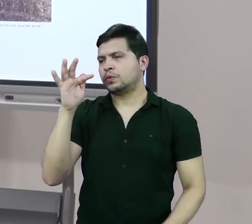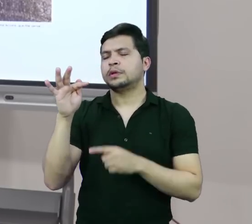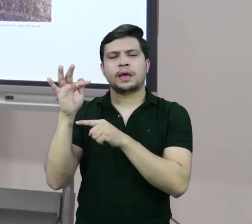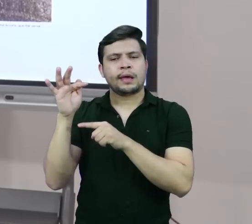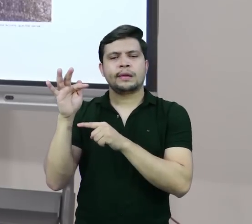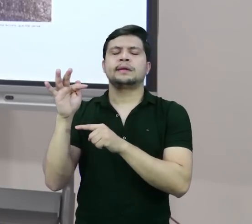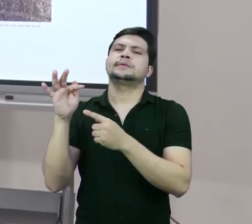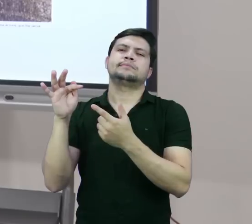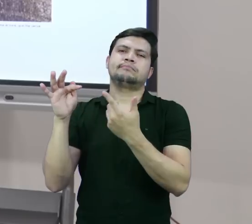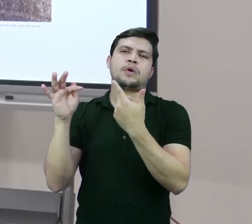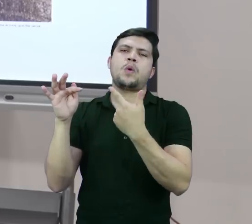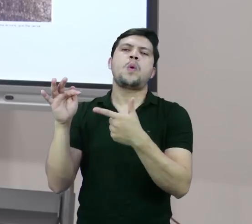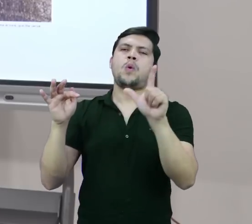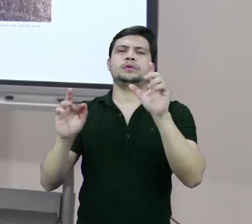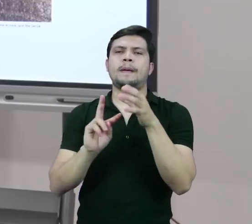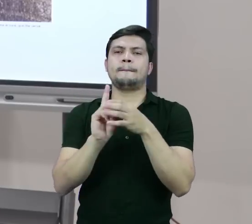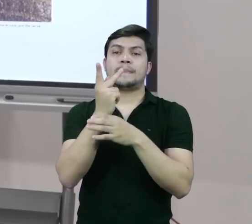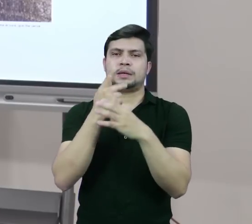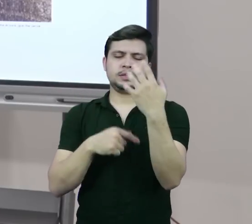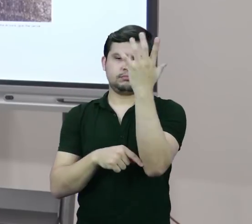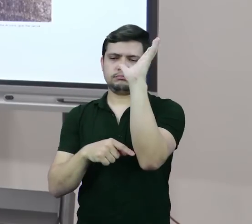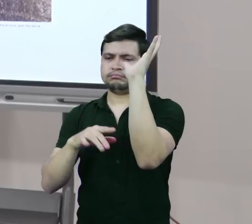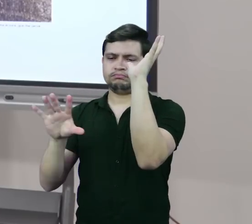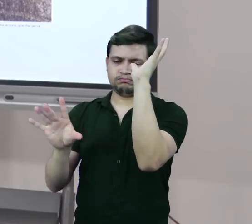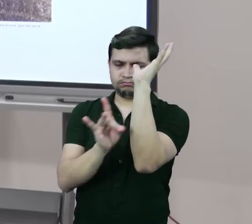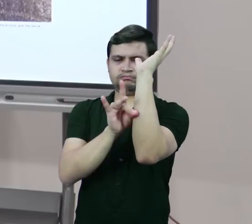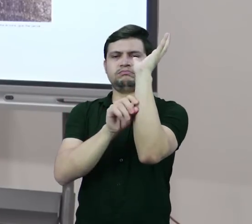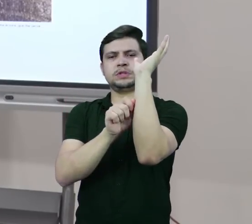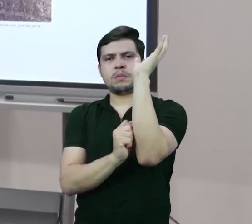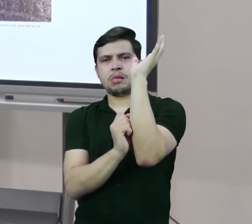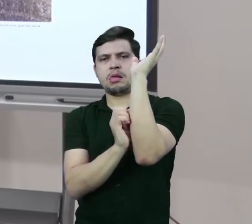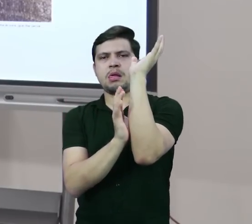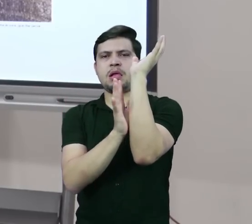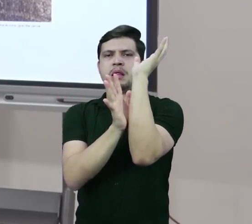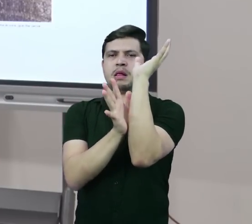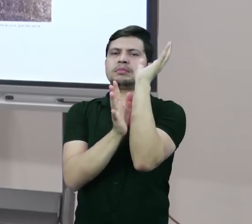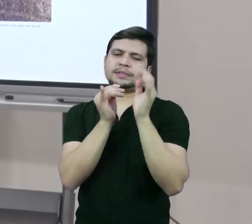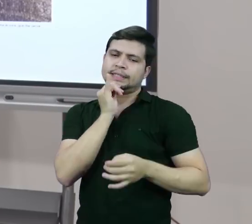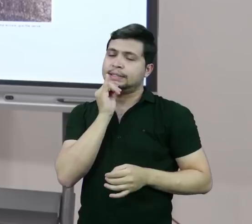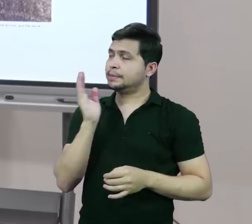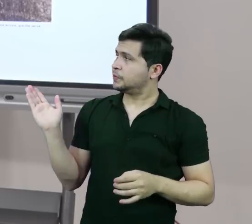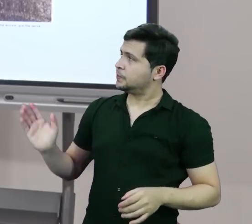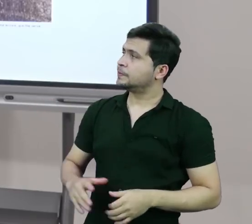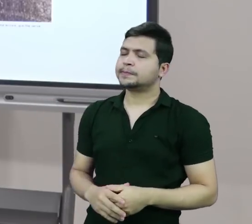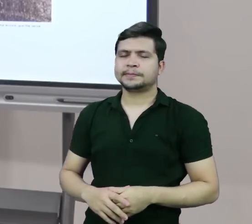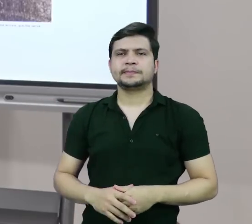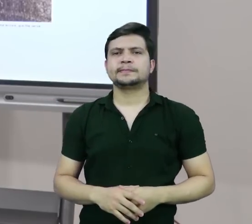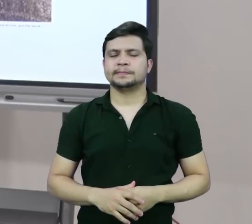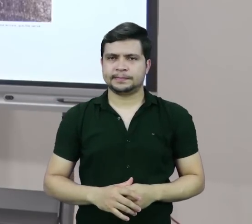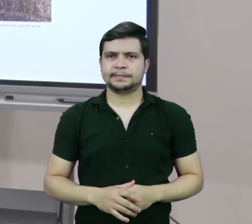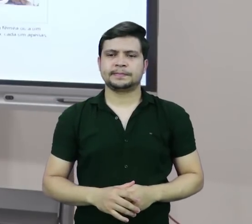ancoram em outras plantas mais altas, buscando luz, buscando umidade, tá? Exemplos aí